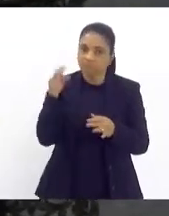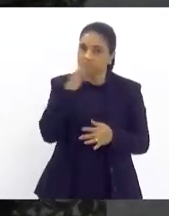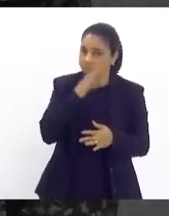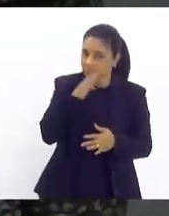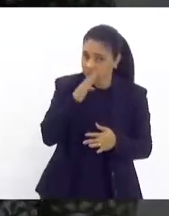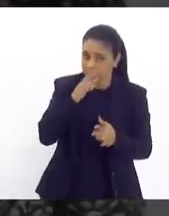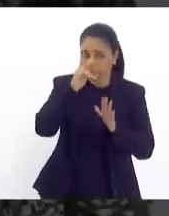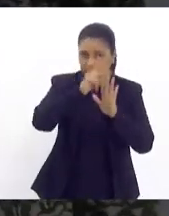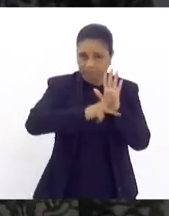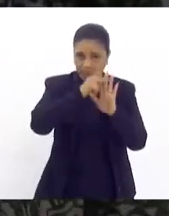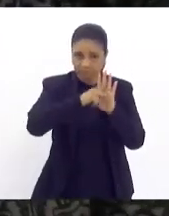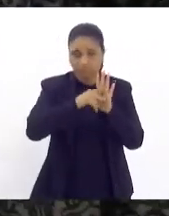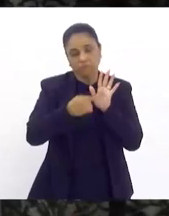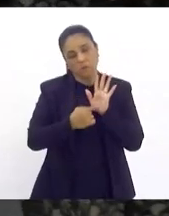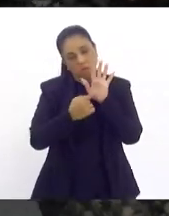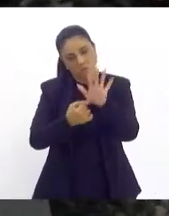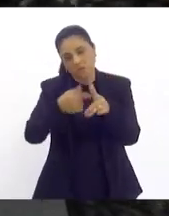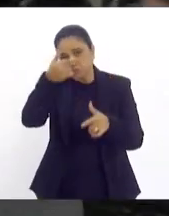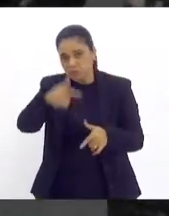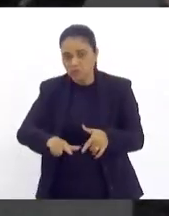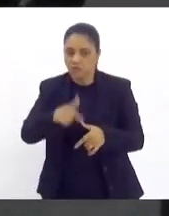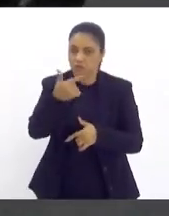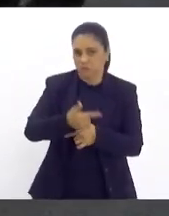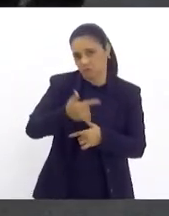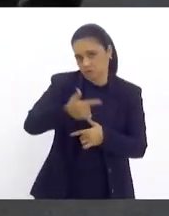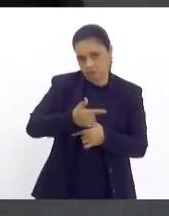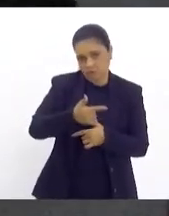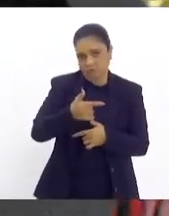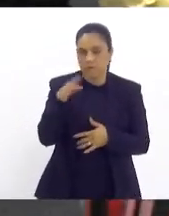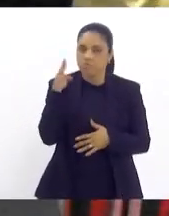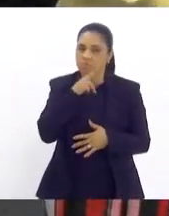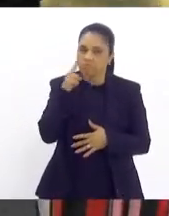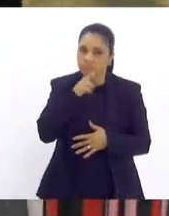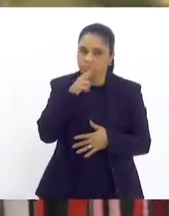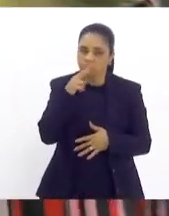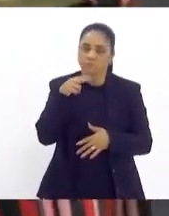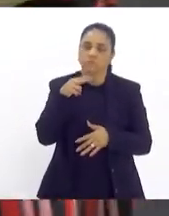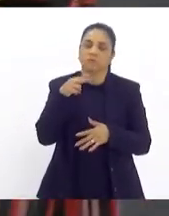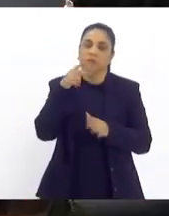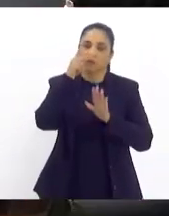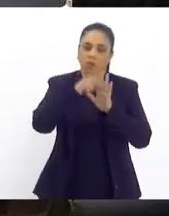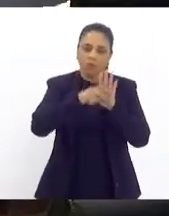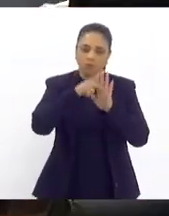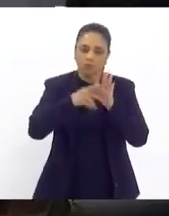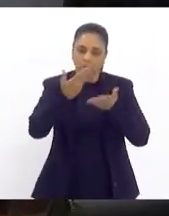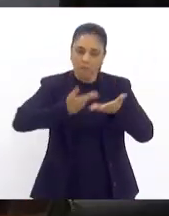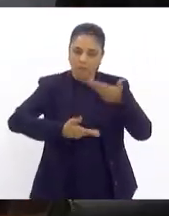a gente apresenta novamente em segunda e assim acelera a tramitação do projeto